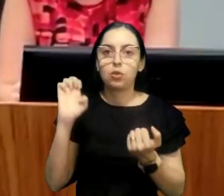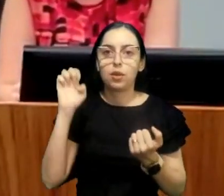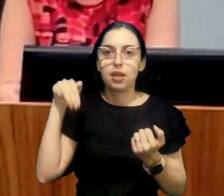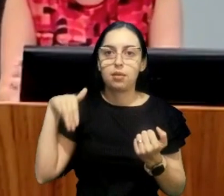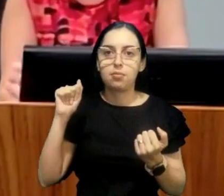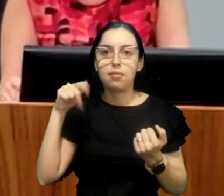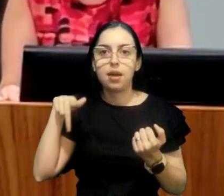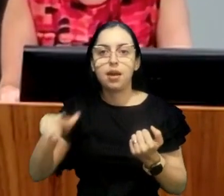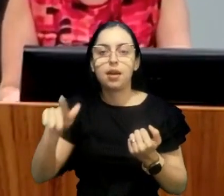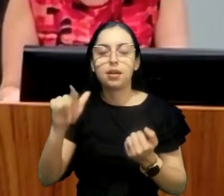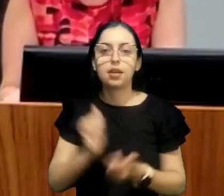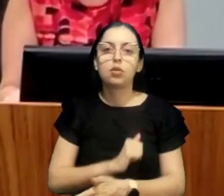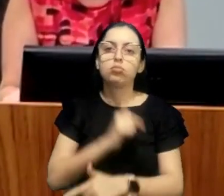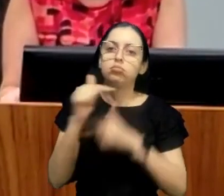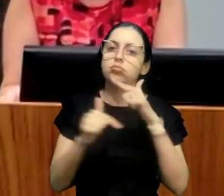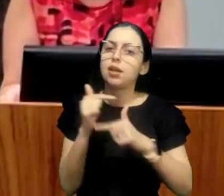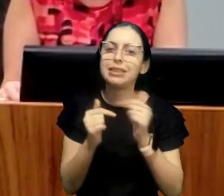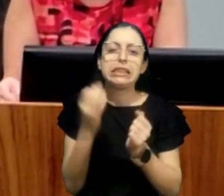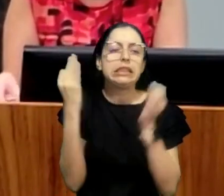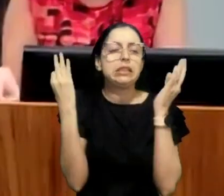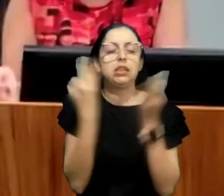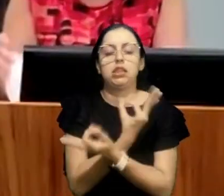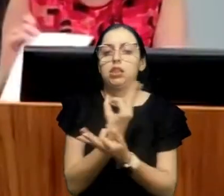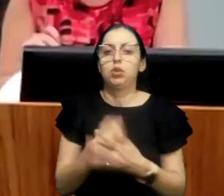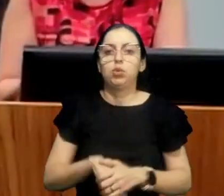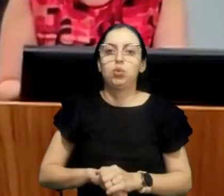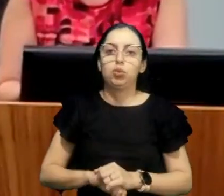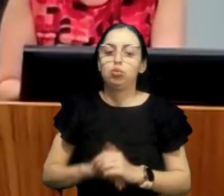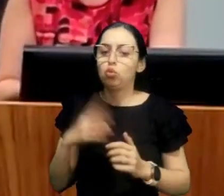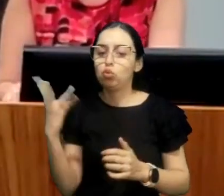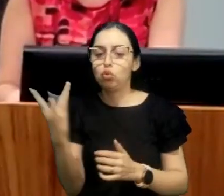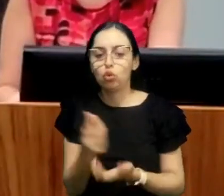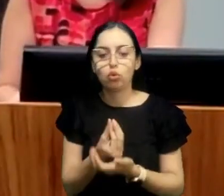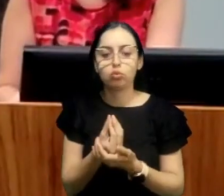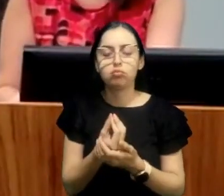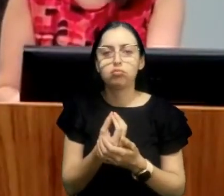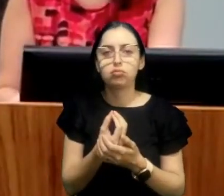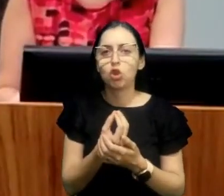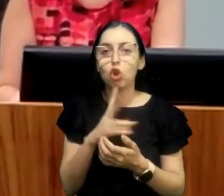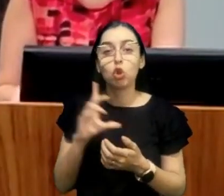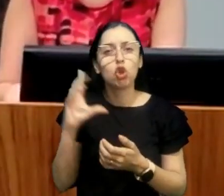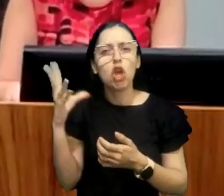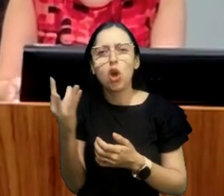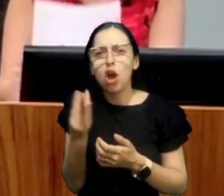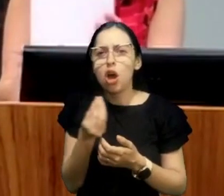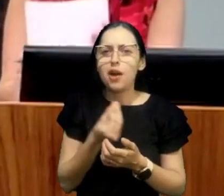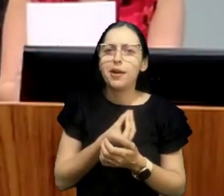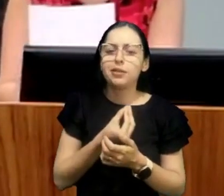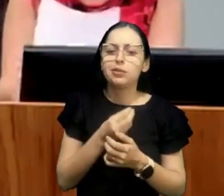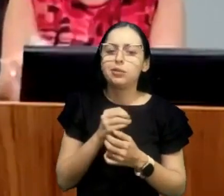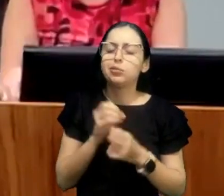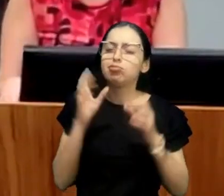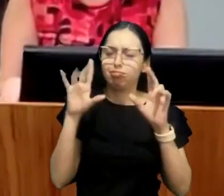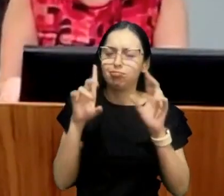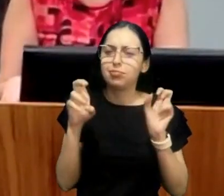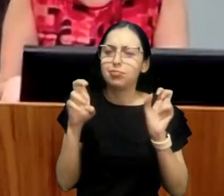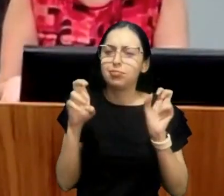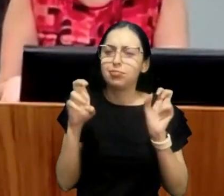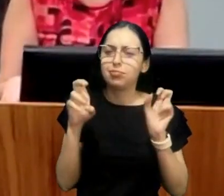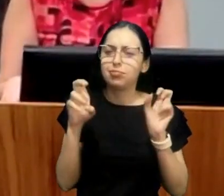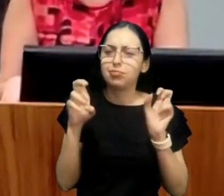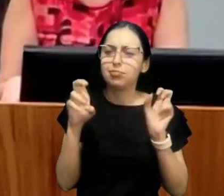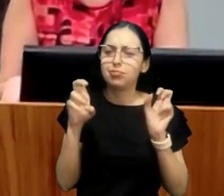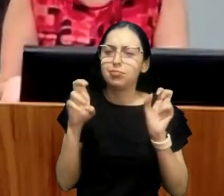Raiclé tem feito um trabalho extraordinário na área em outras áreas também, mas eu destaco o trabalho na área de ambiental,